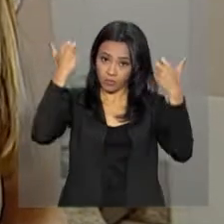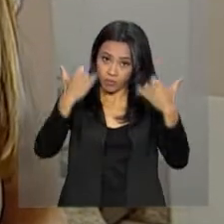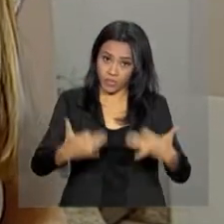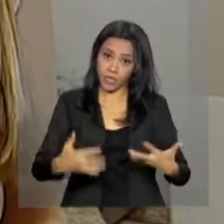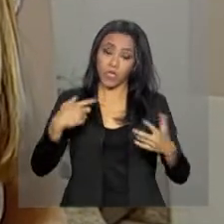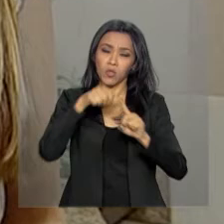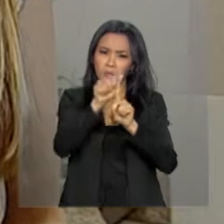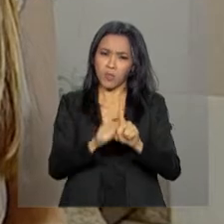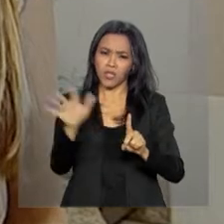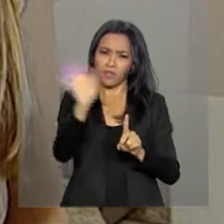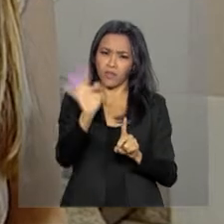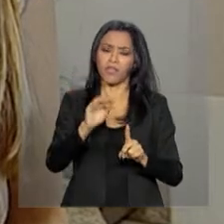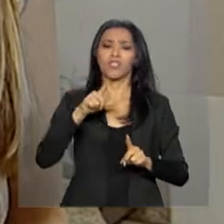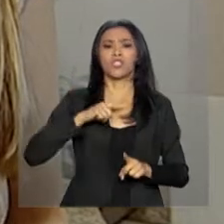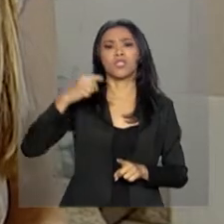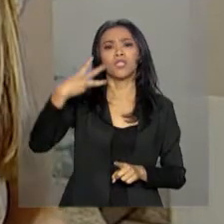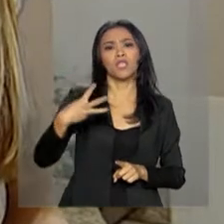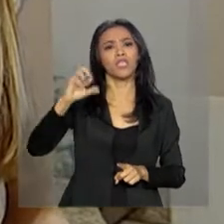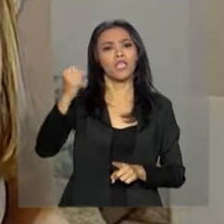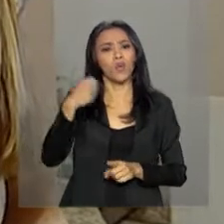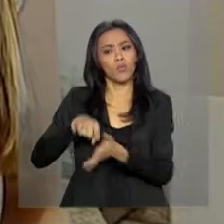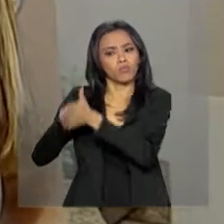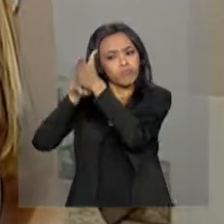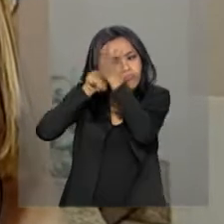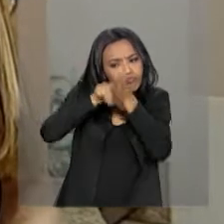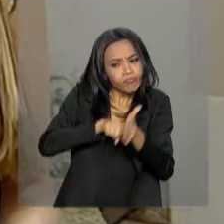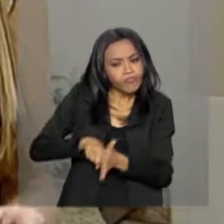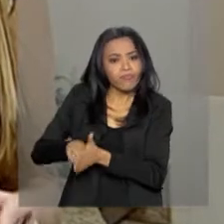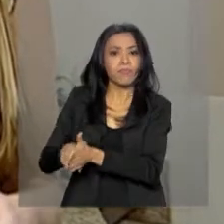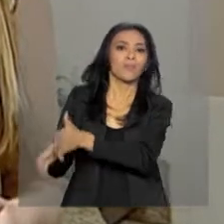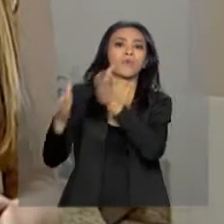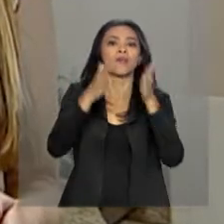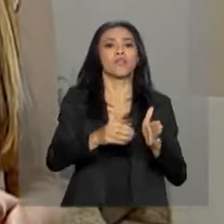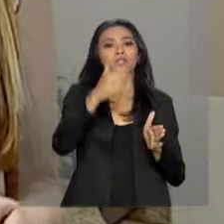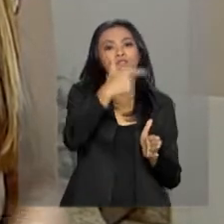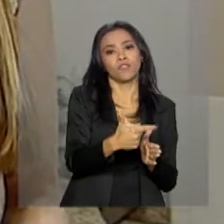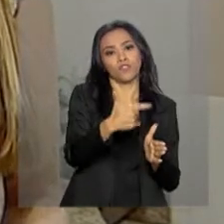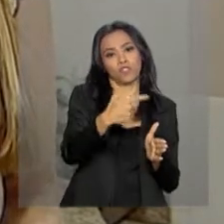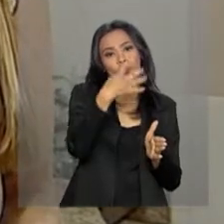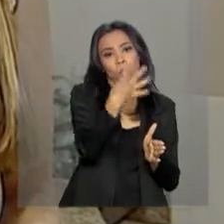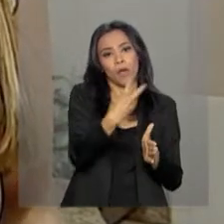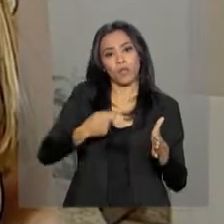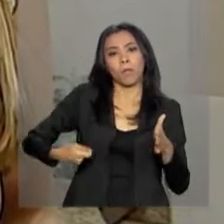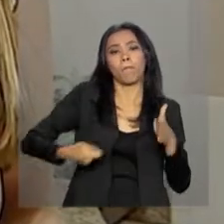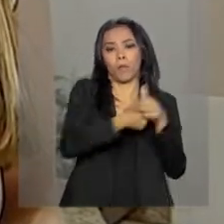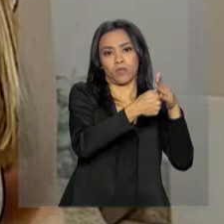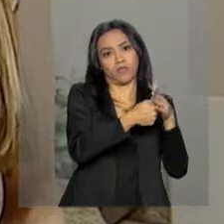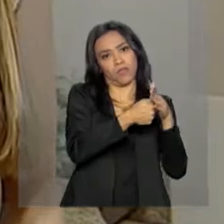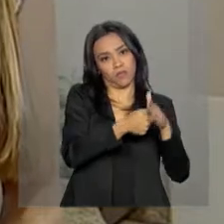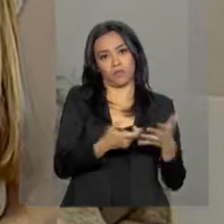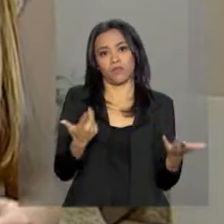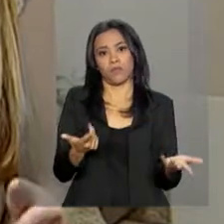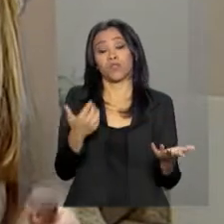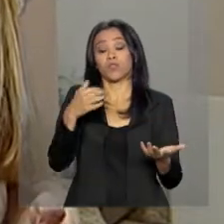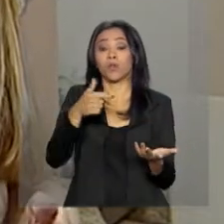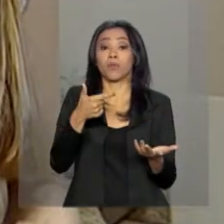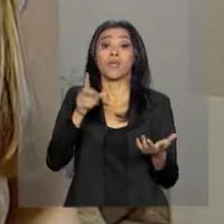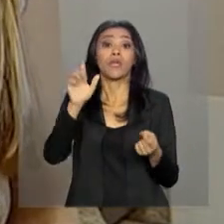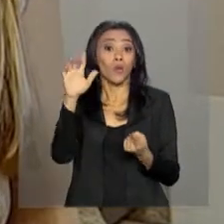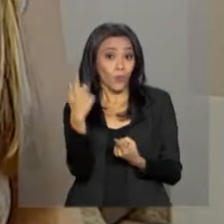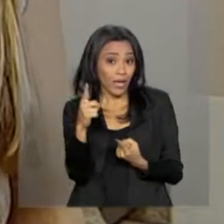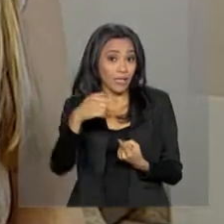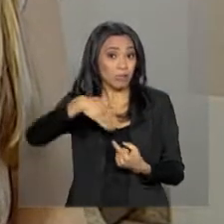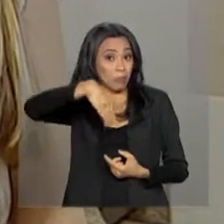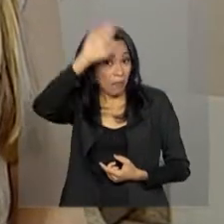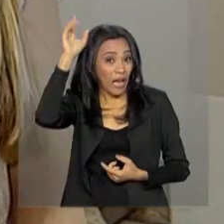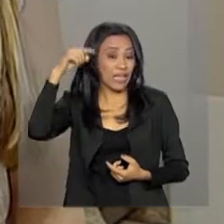brasil contava com 38 investigações em andamento e 24 processos na justiça sobre tráfico de pessoas sendo goiás é o